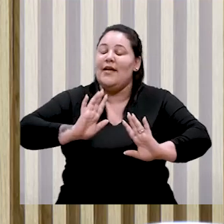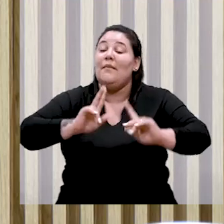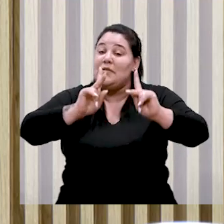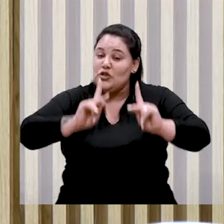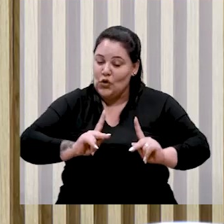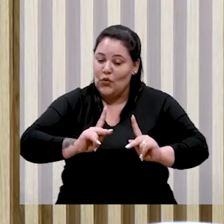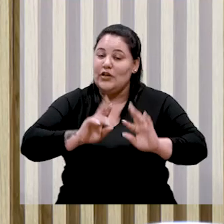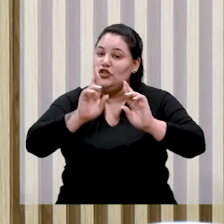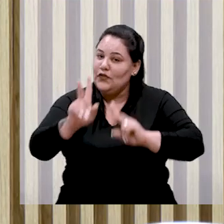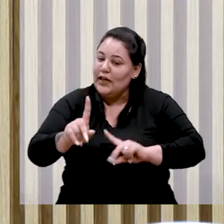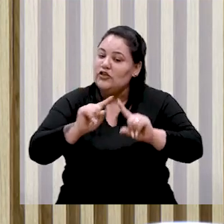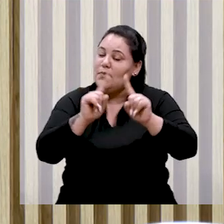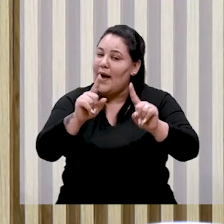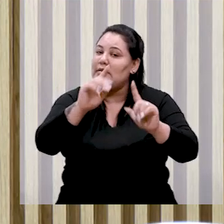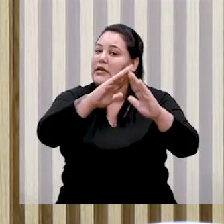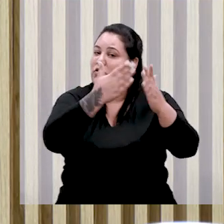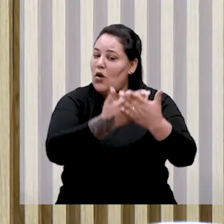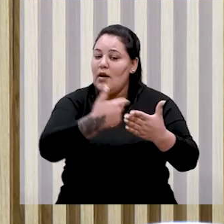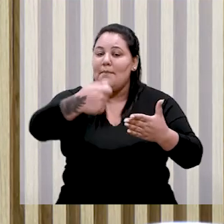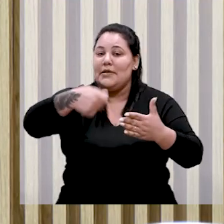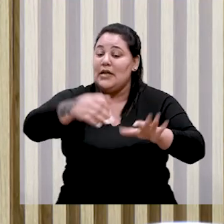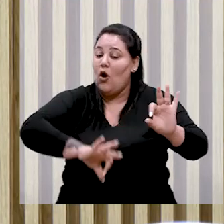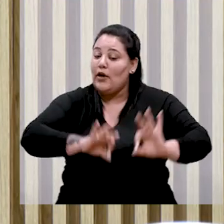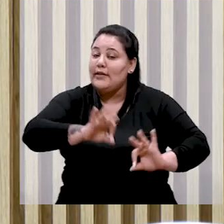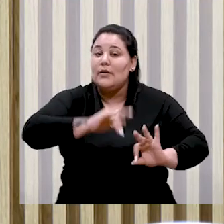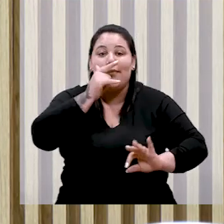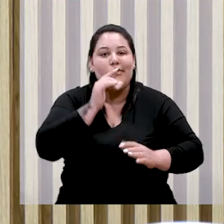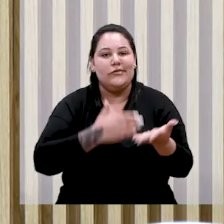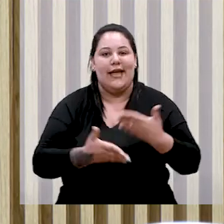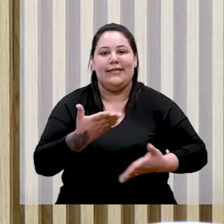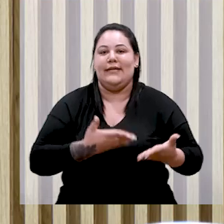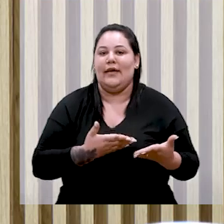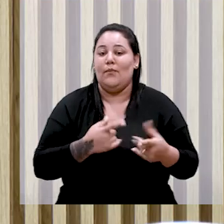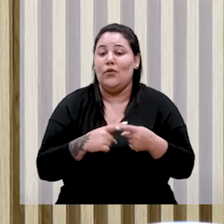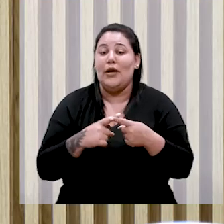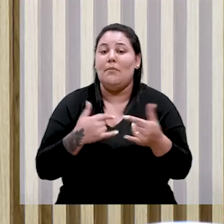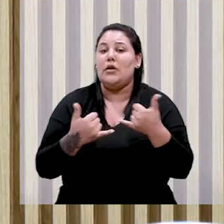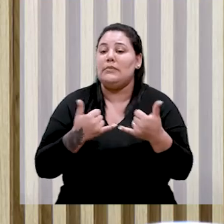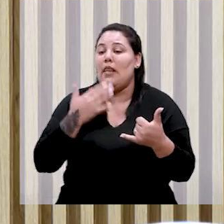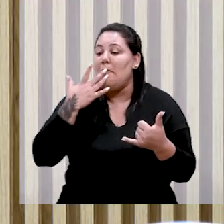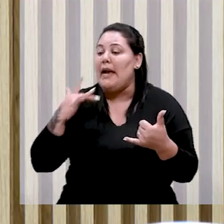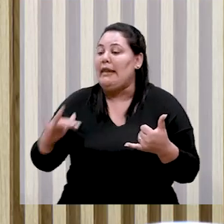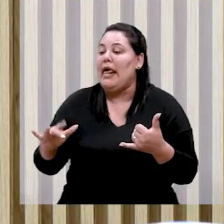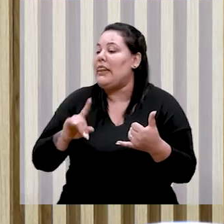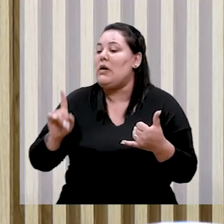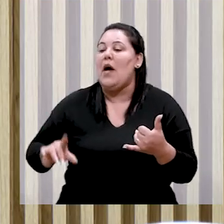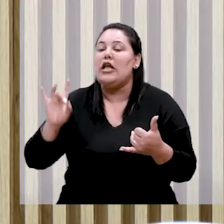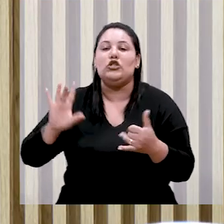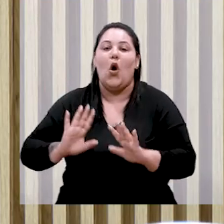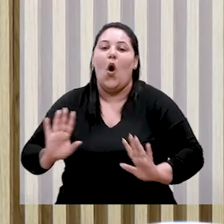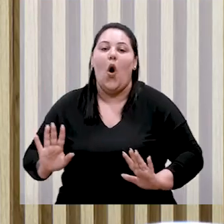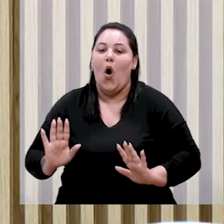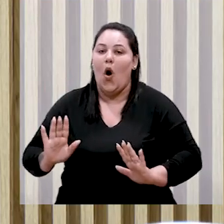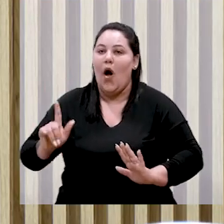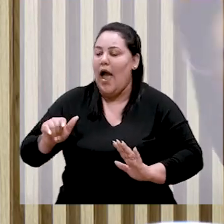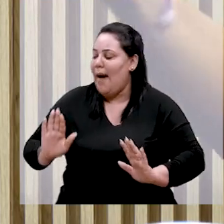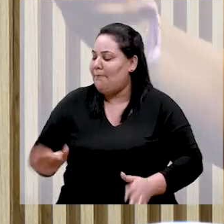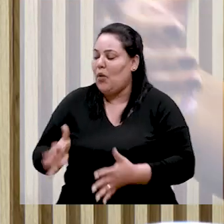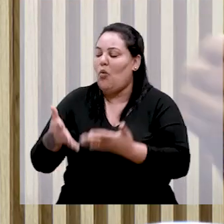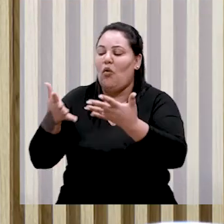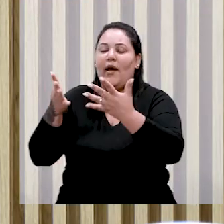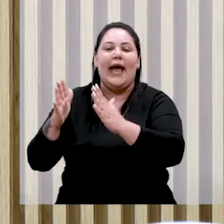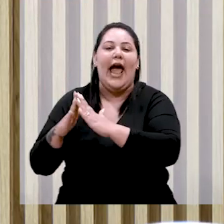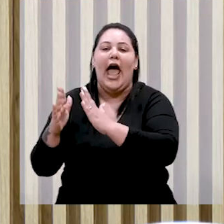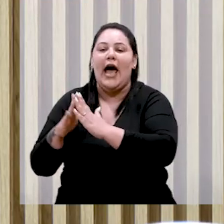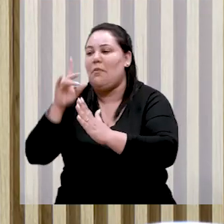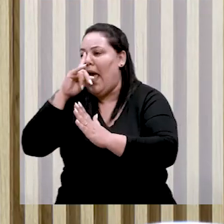e que a escola precisa estar preparada para atender, né? É aquela criança que não é só o estímulo